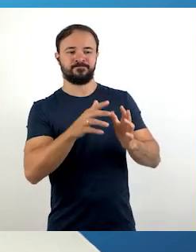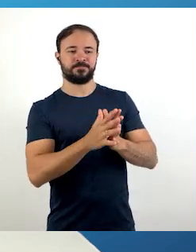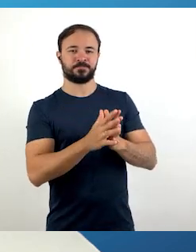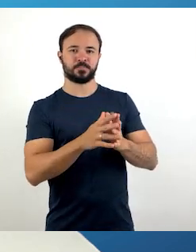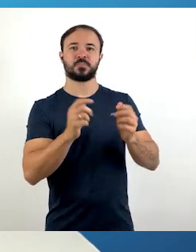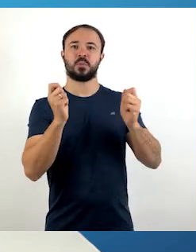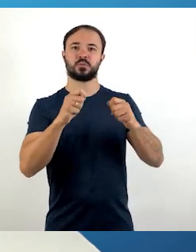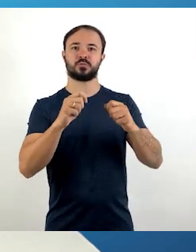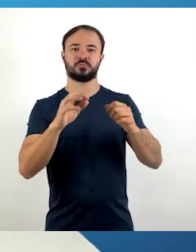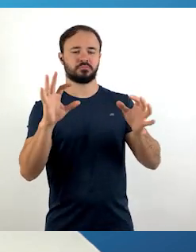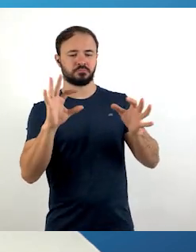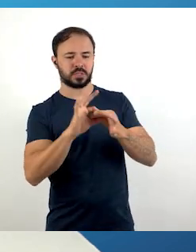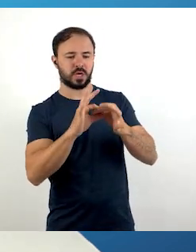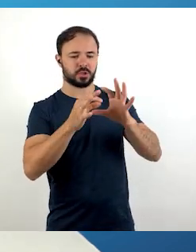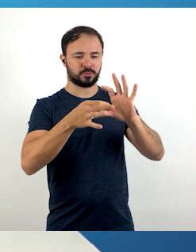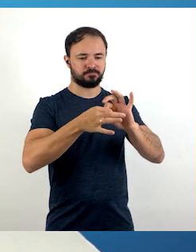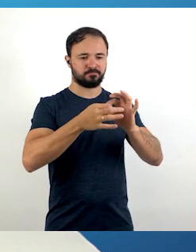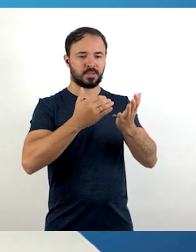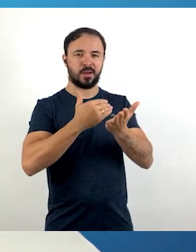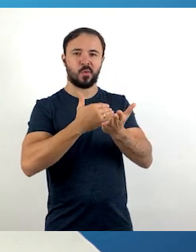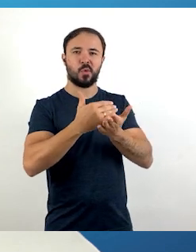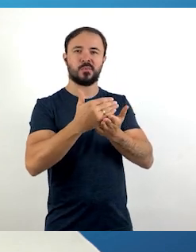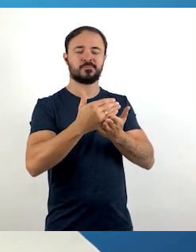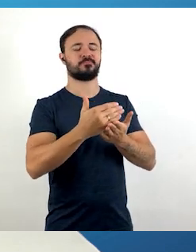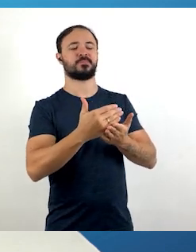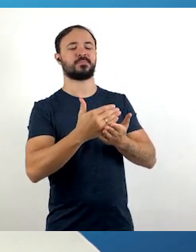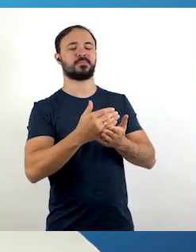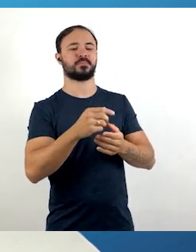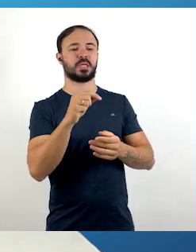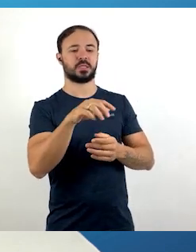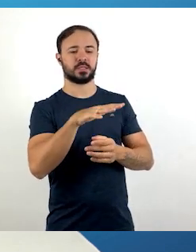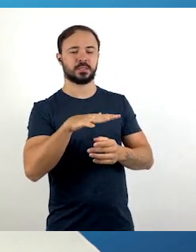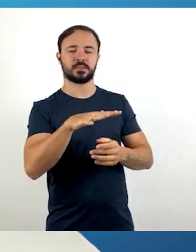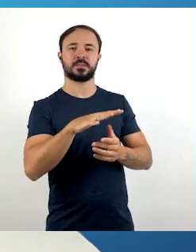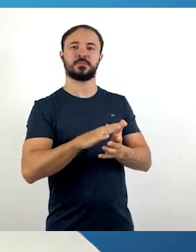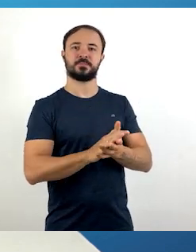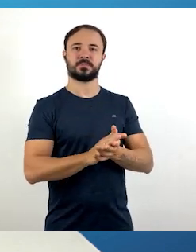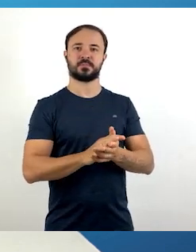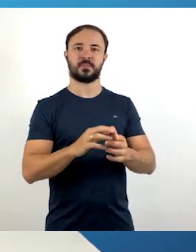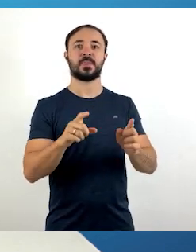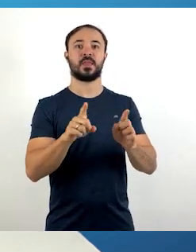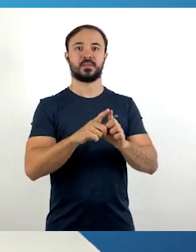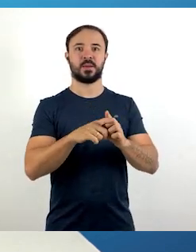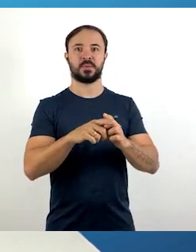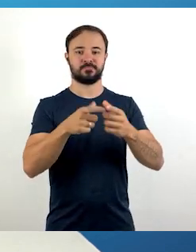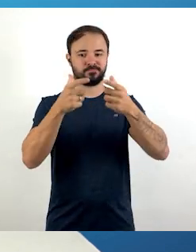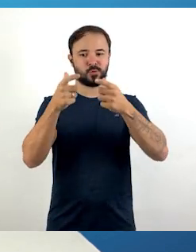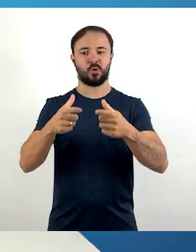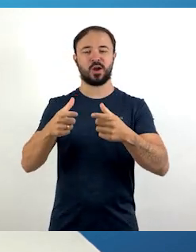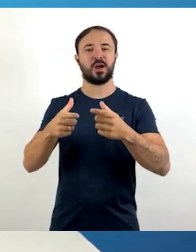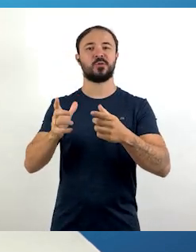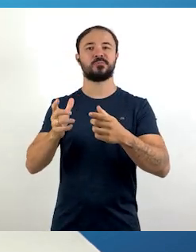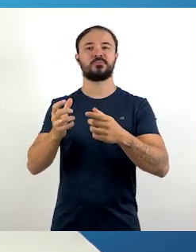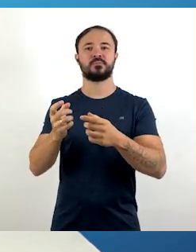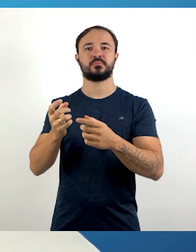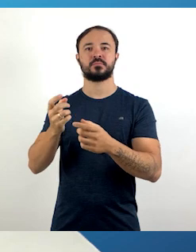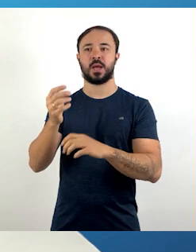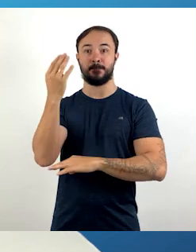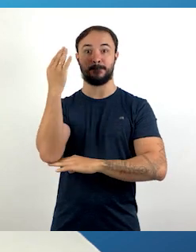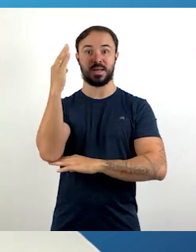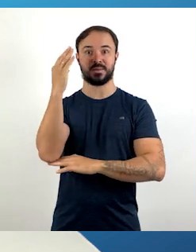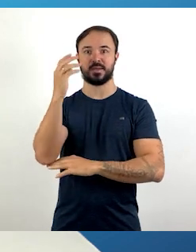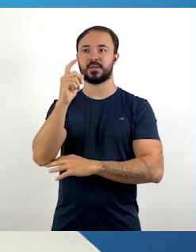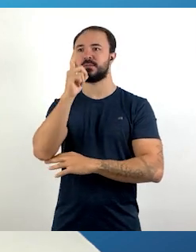podemos encaixar no começo da locomotiva. E aqui nós temos representado o local onde a lenha era aquecida.